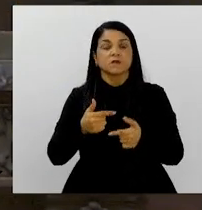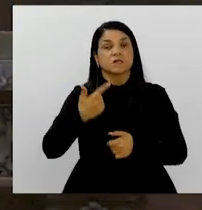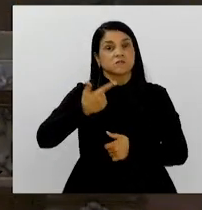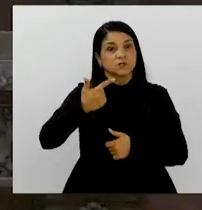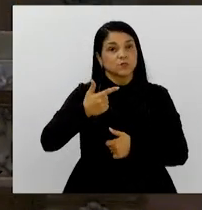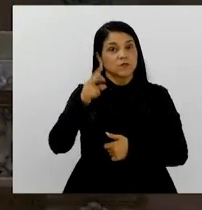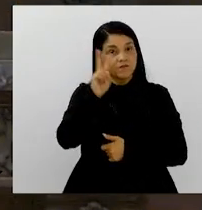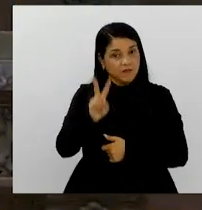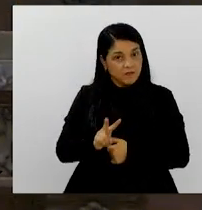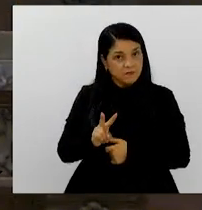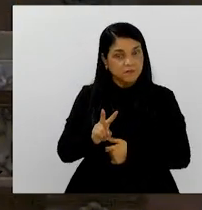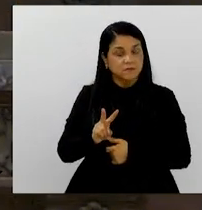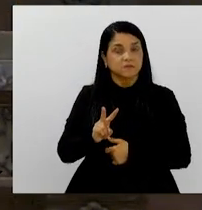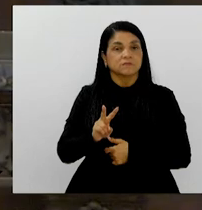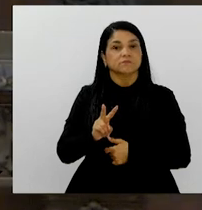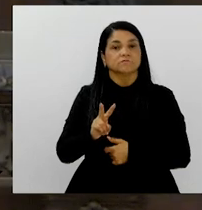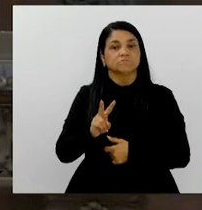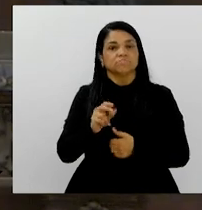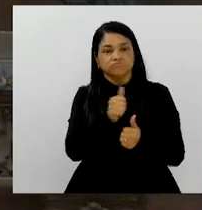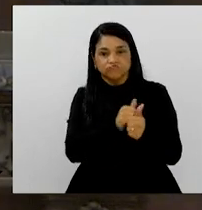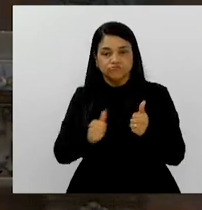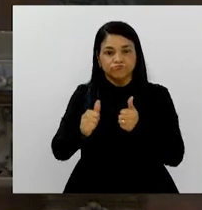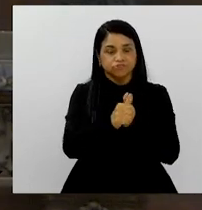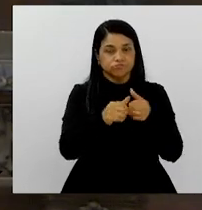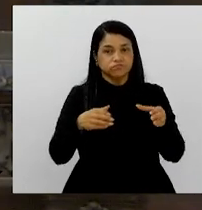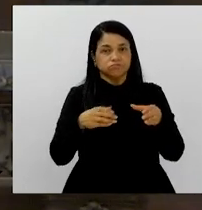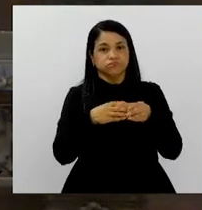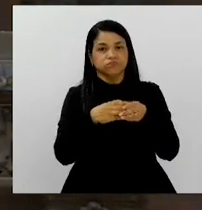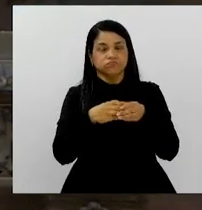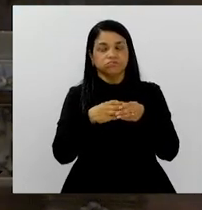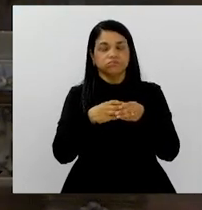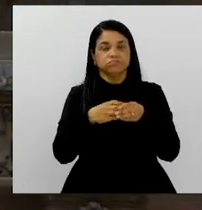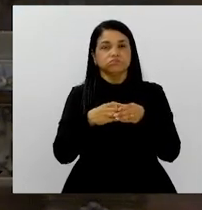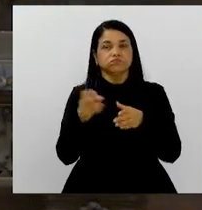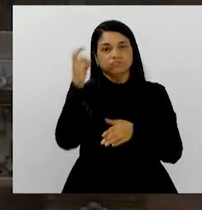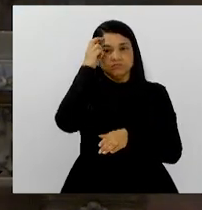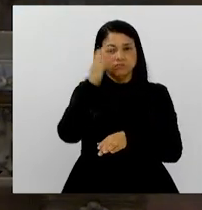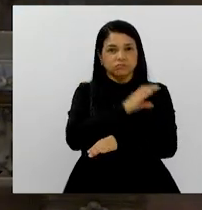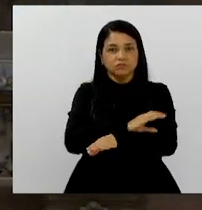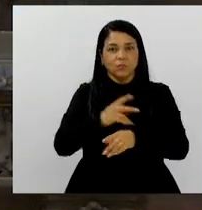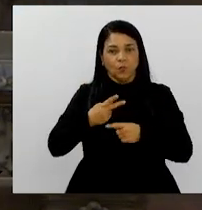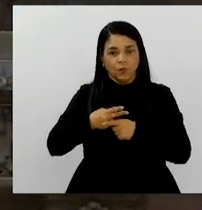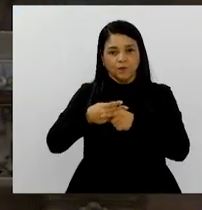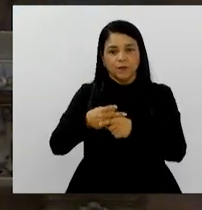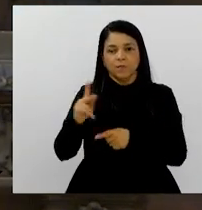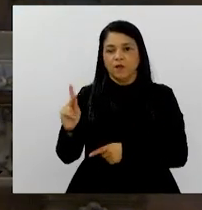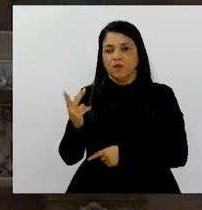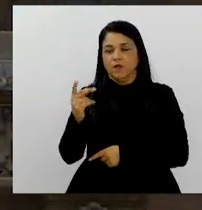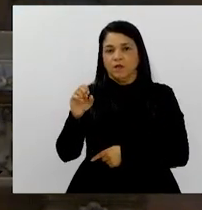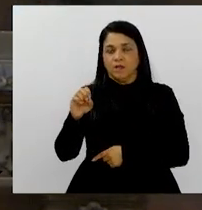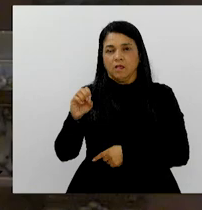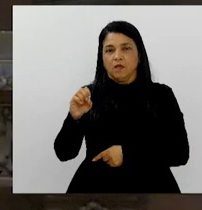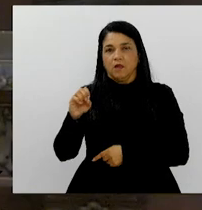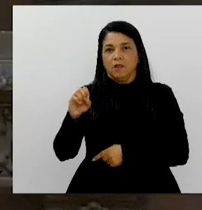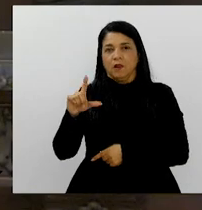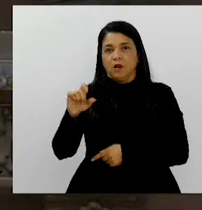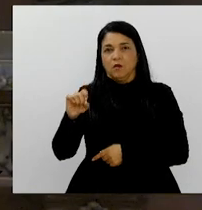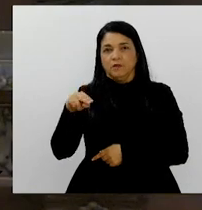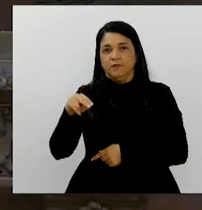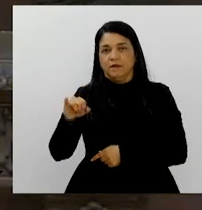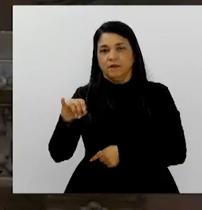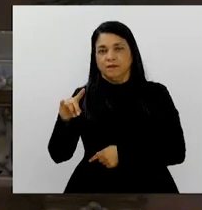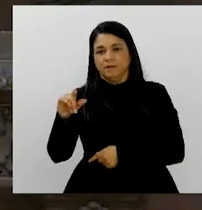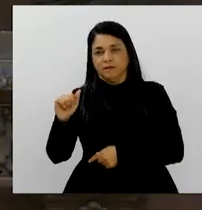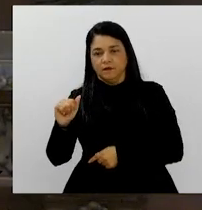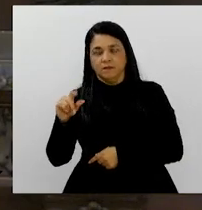a gente está fazendo, à frente da Comissão de Cultura, a entrega do Prêmio Eloneida Studart. Muito importante dizer